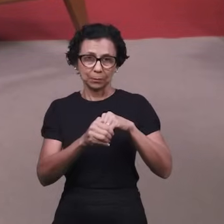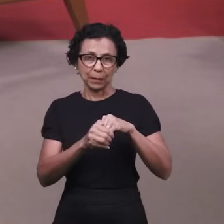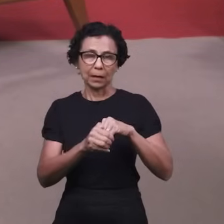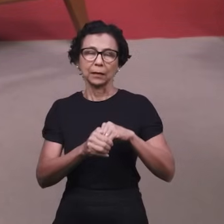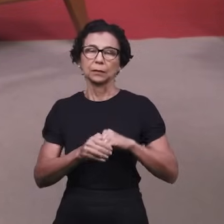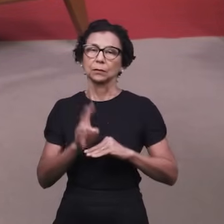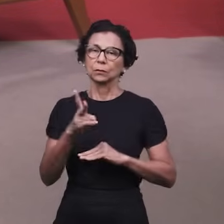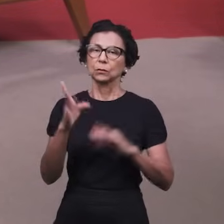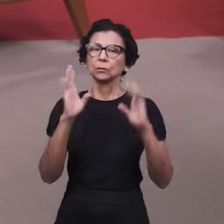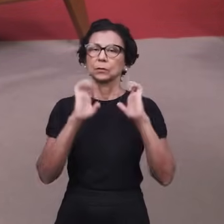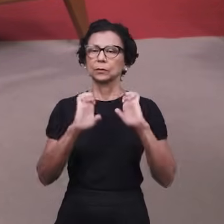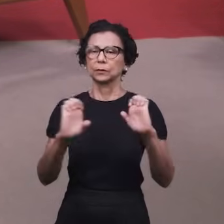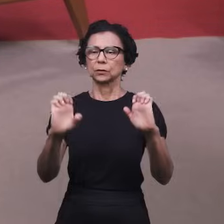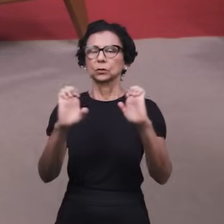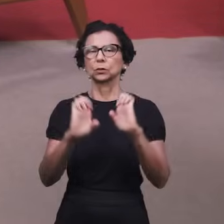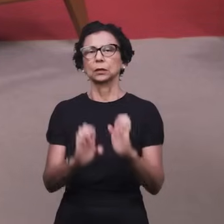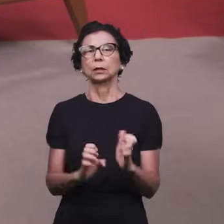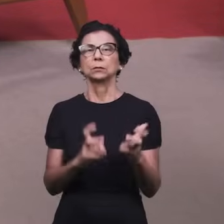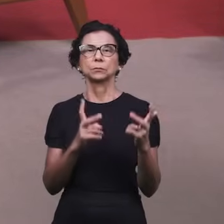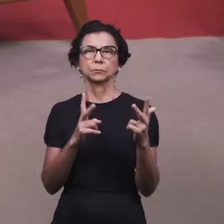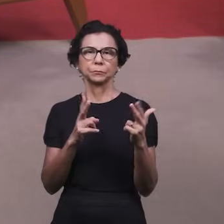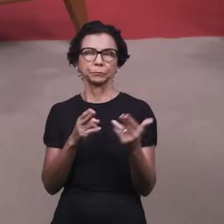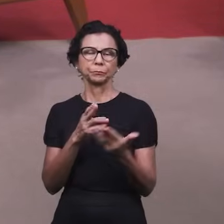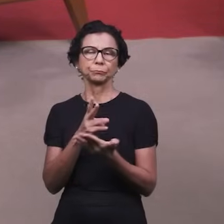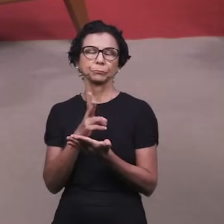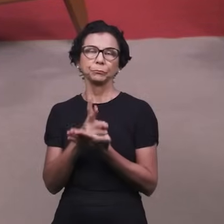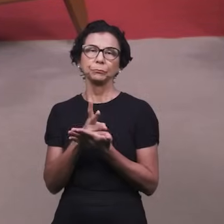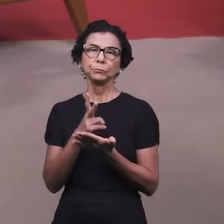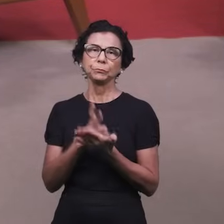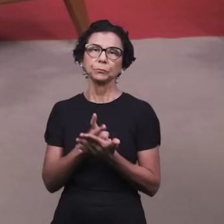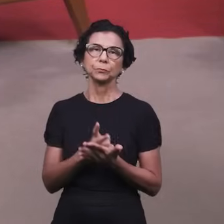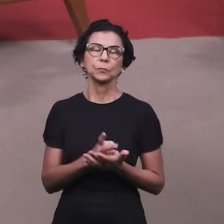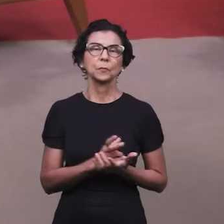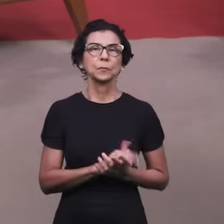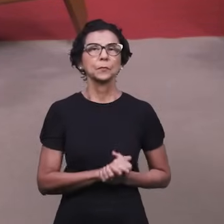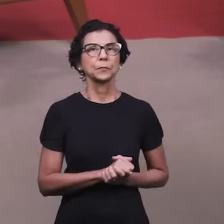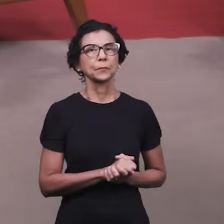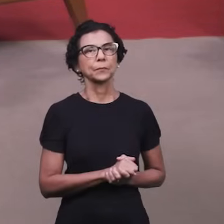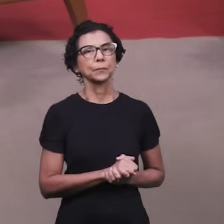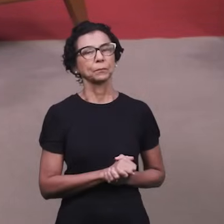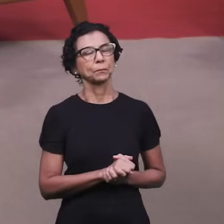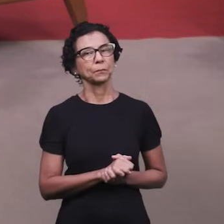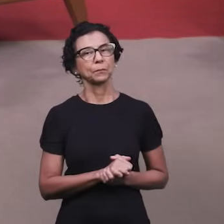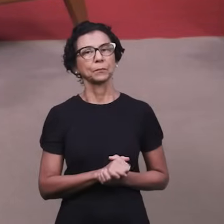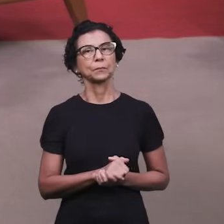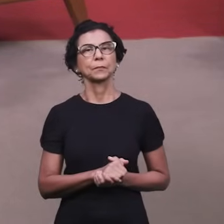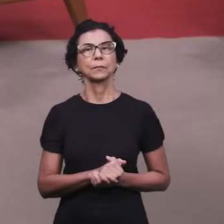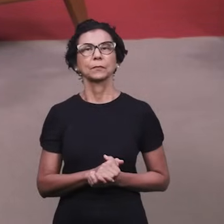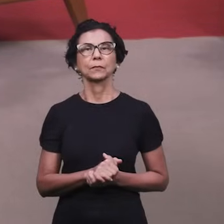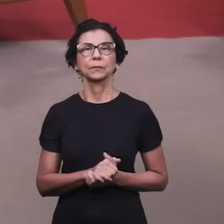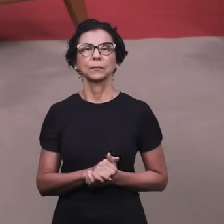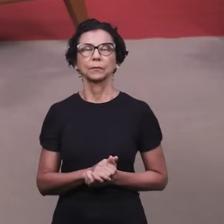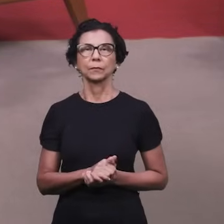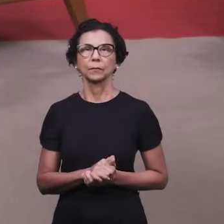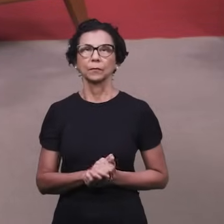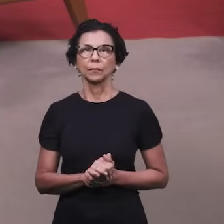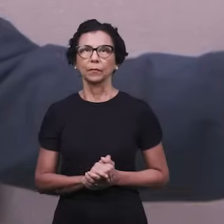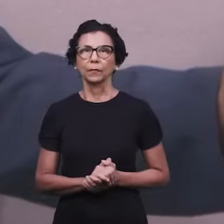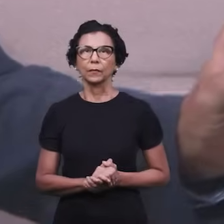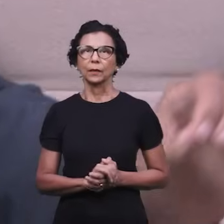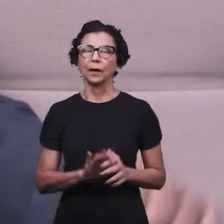o Senhor vai nos preservando. Um detalhe simples, mas básico, né? Sapato